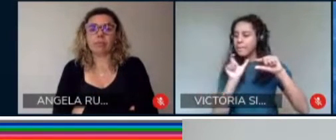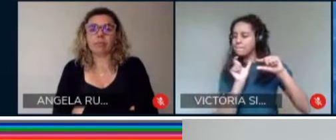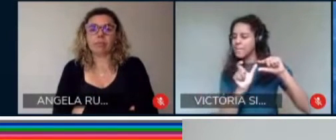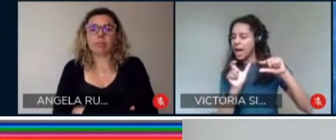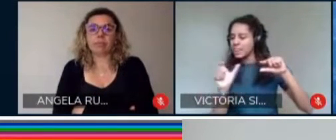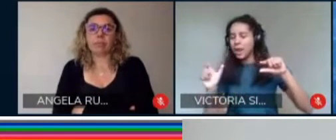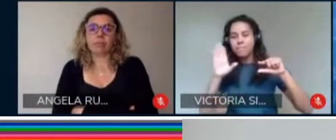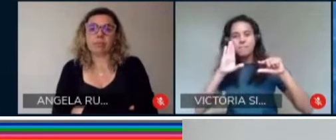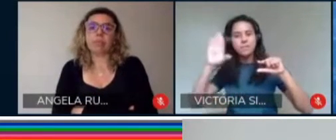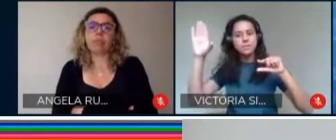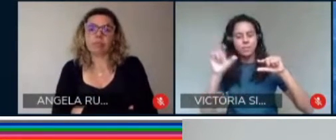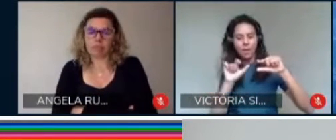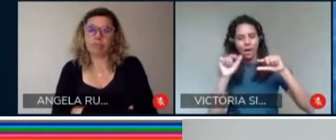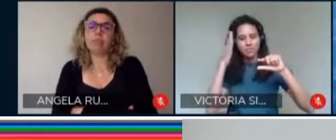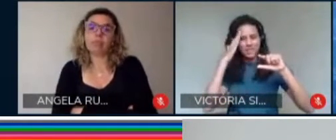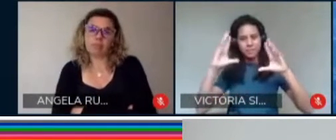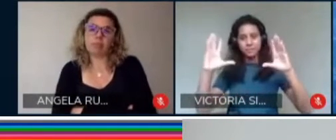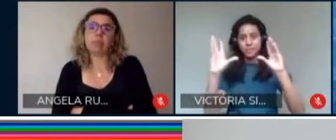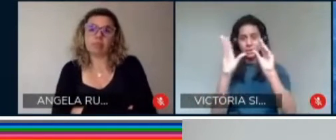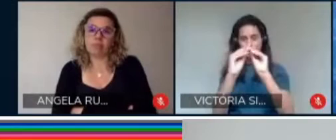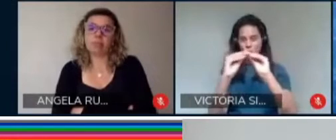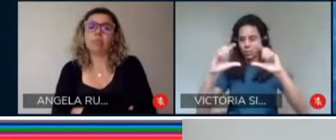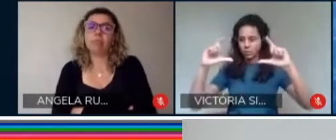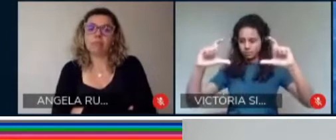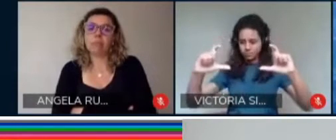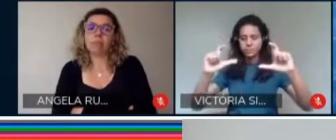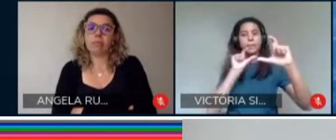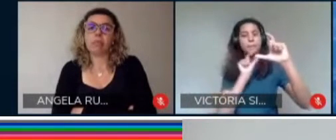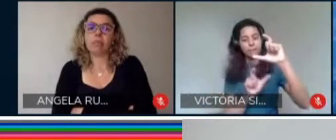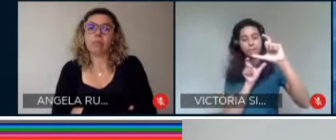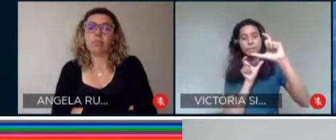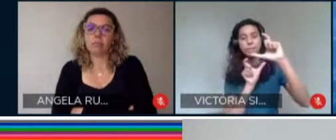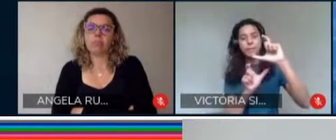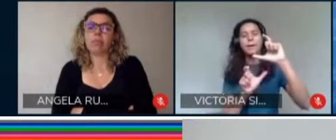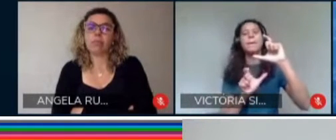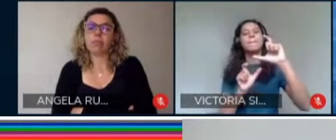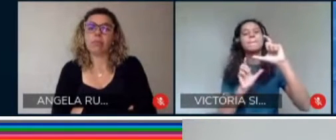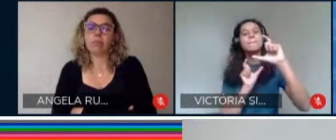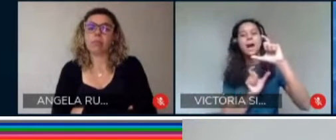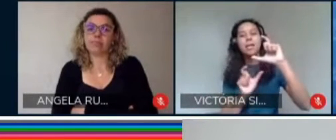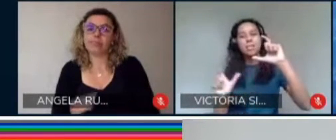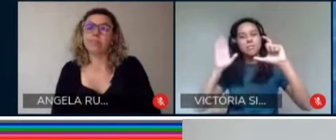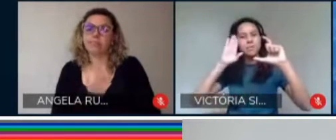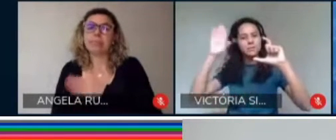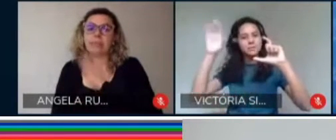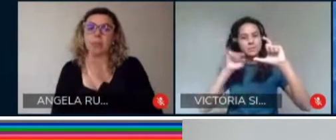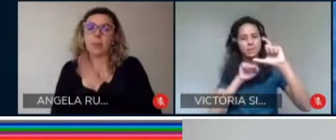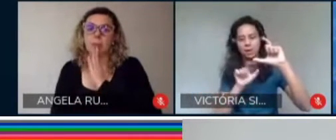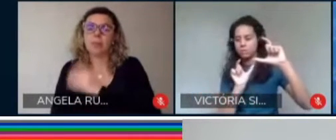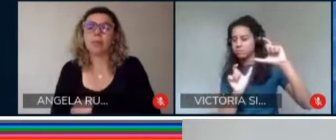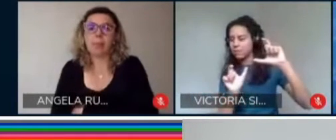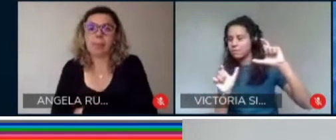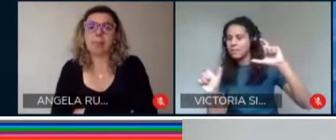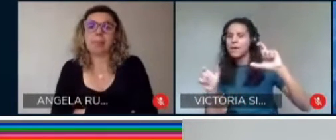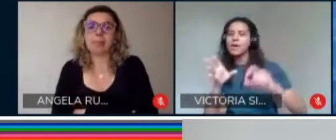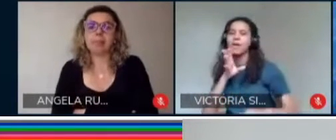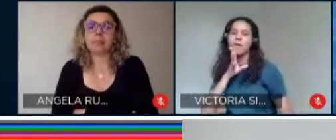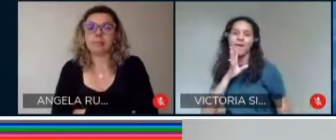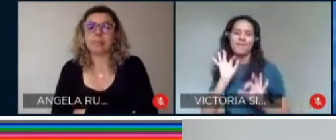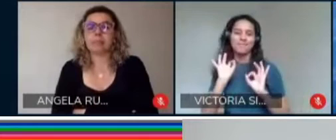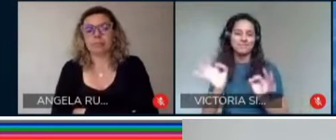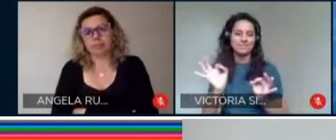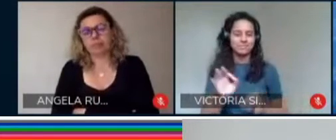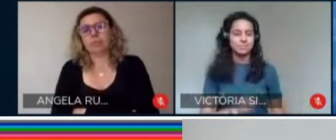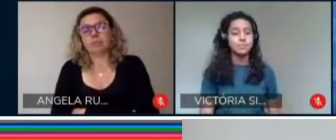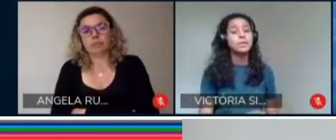familiarizar com quais são os termos relevantes para o meu trabalho. Outra coisa é eu identificar quais bases de dados